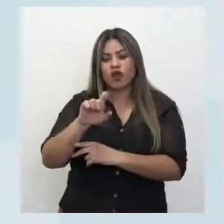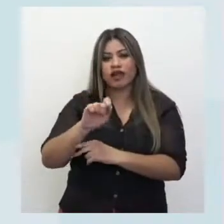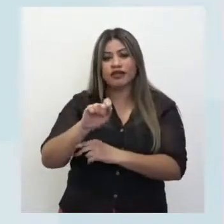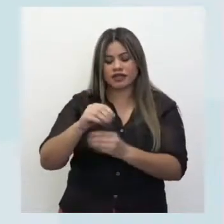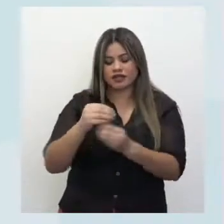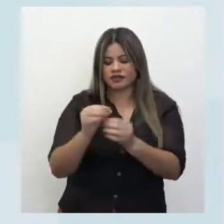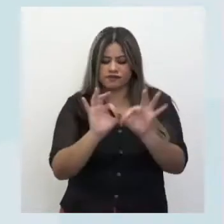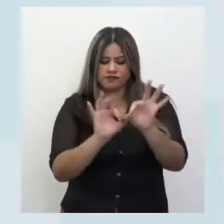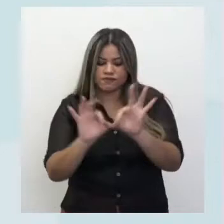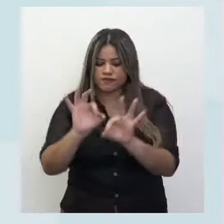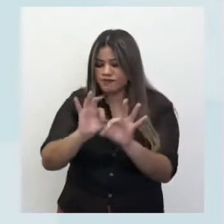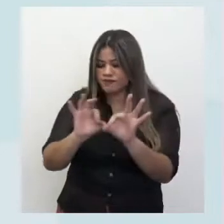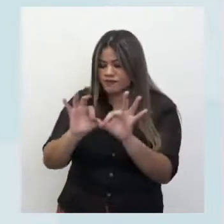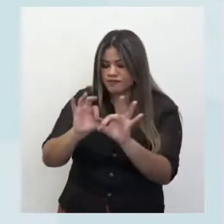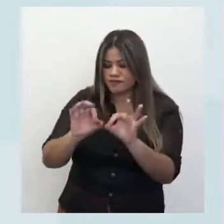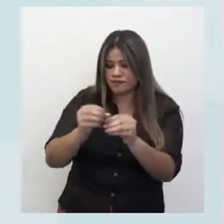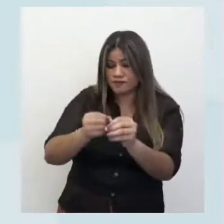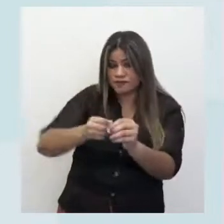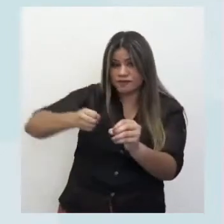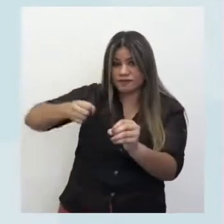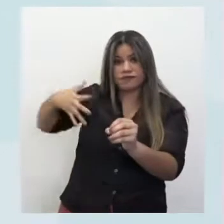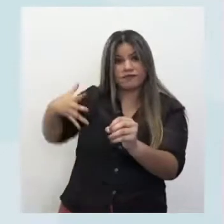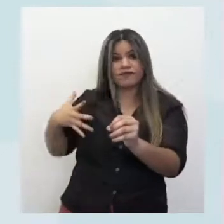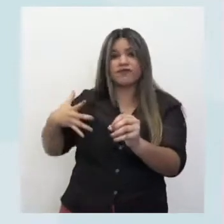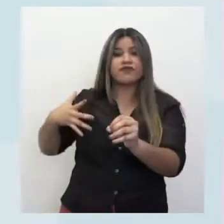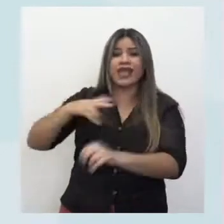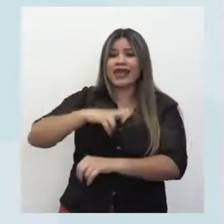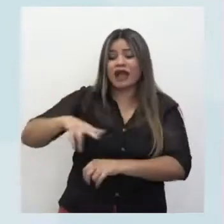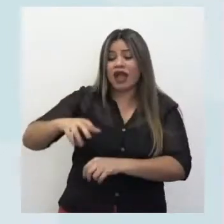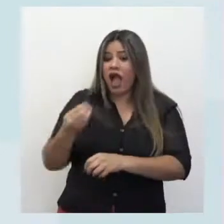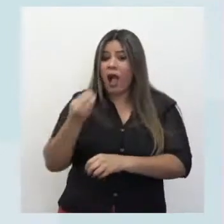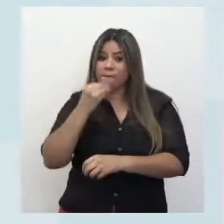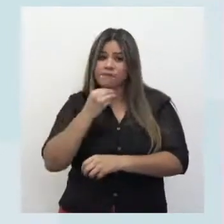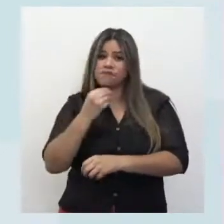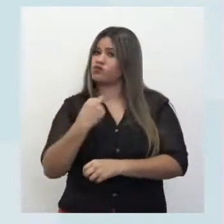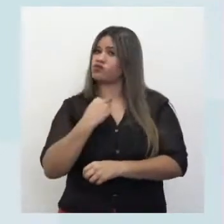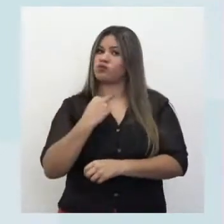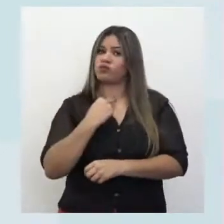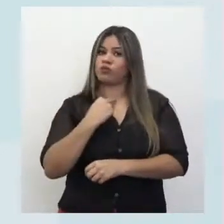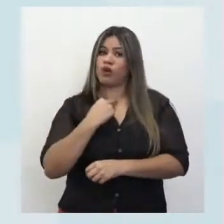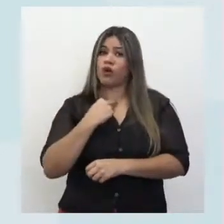flechas. Crianças dos icolês não podem comer essa espécie de nambu,